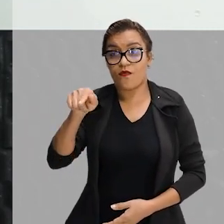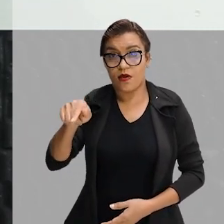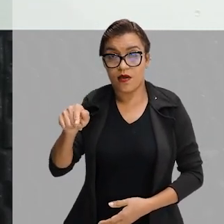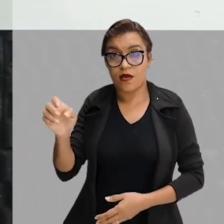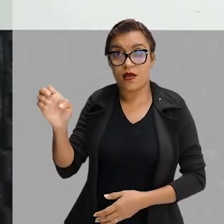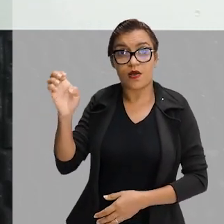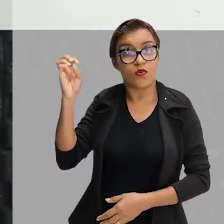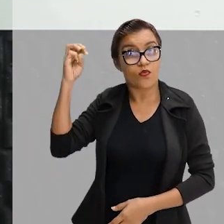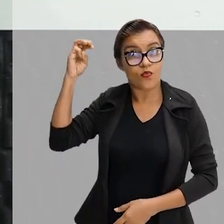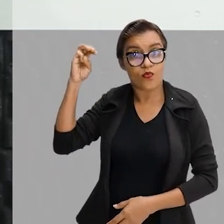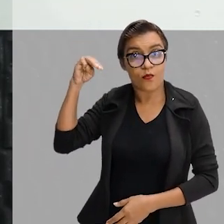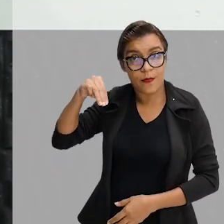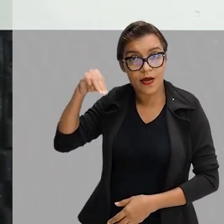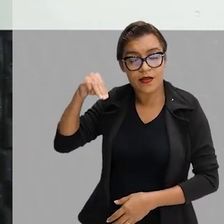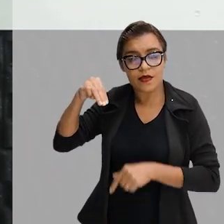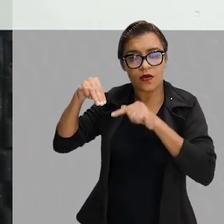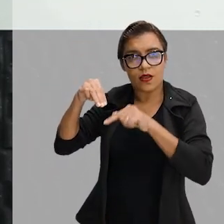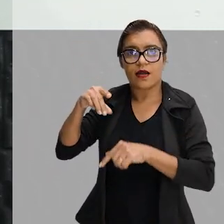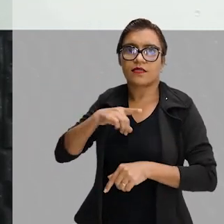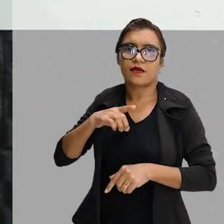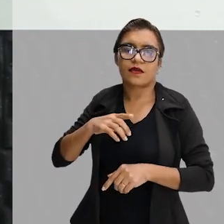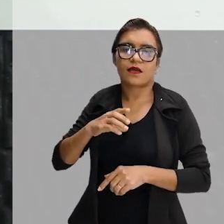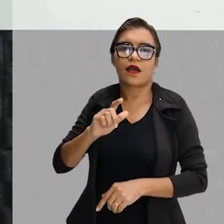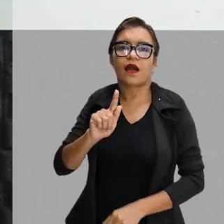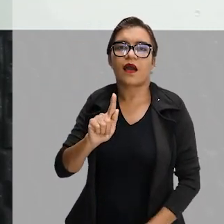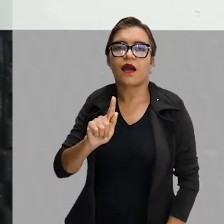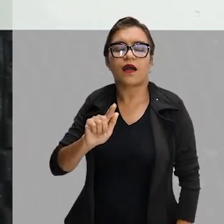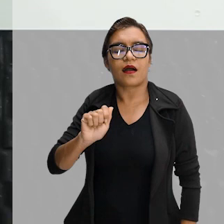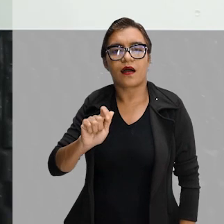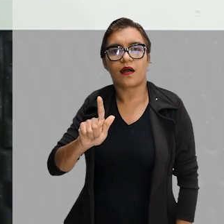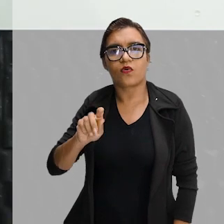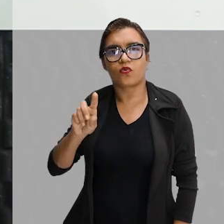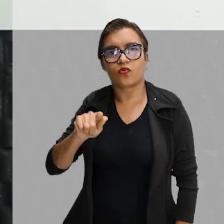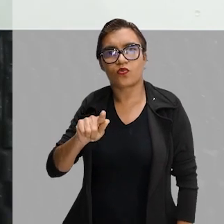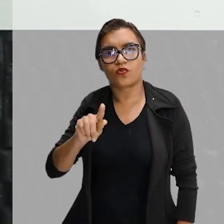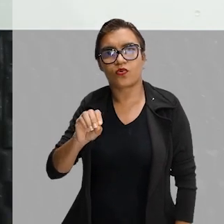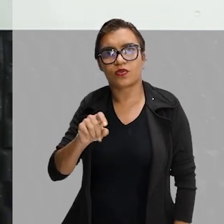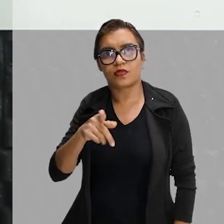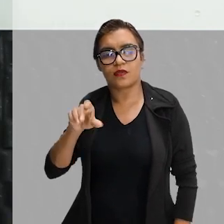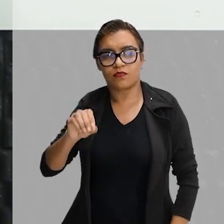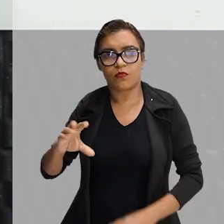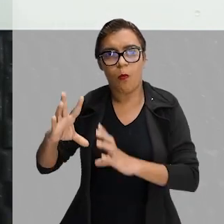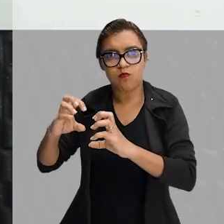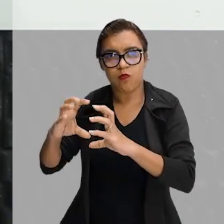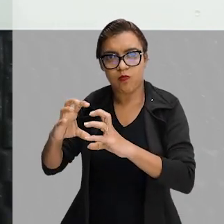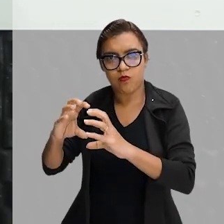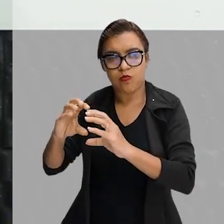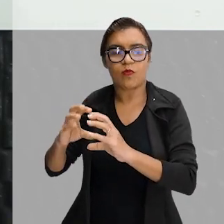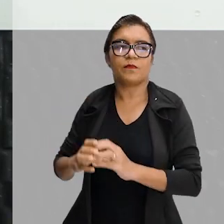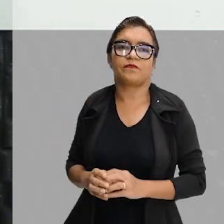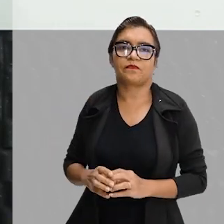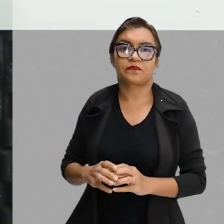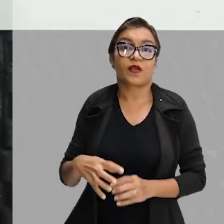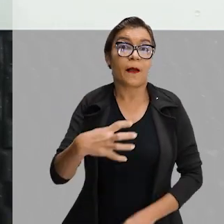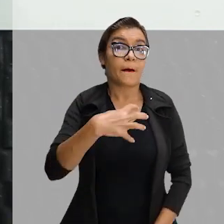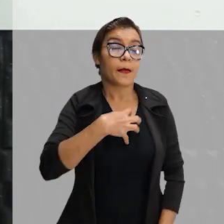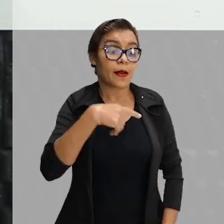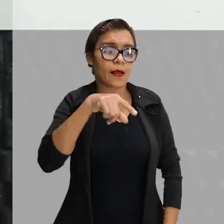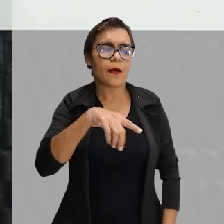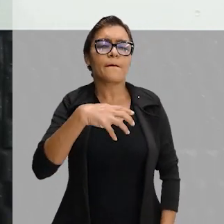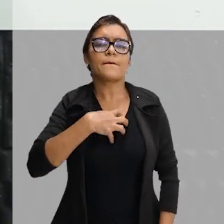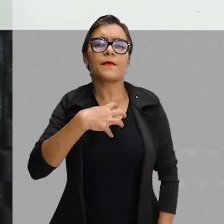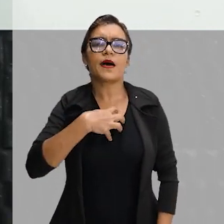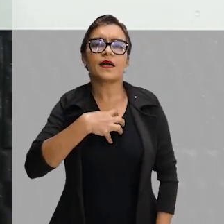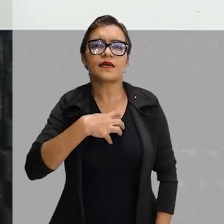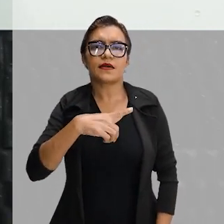no Maranhão, nós vamos para o algodão, que foi o principal produto produzido por aqui. Quando eu vou para a Bahia, eu